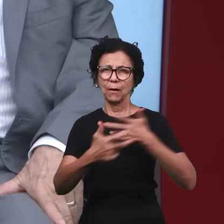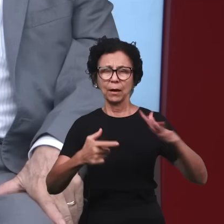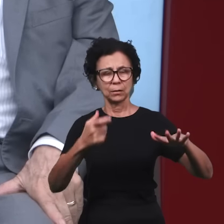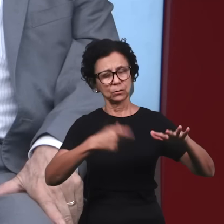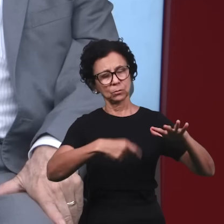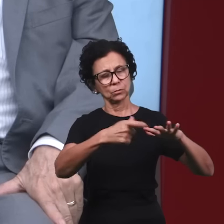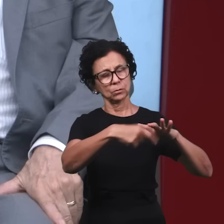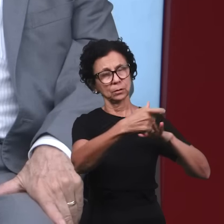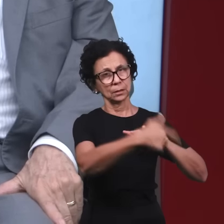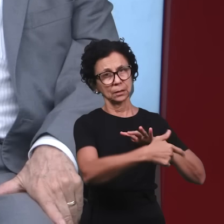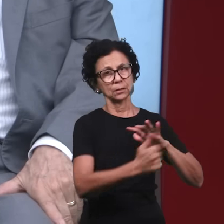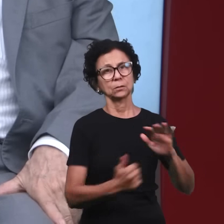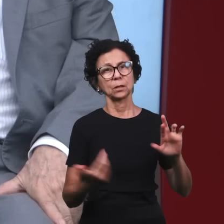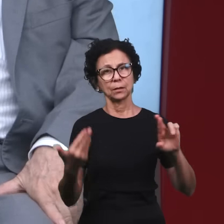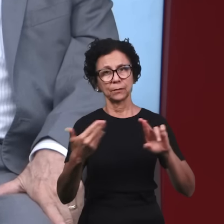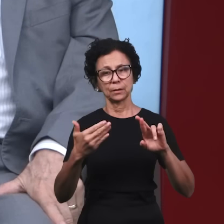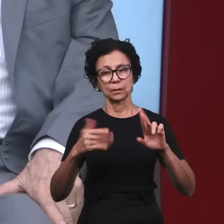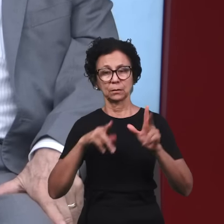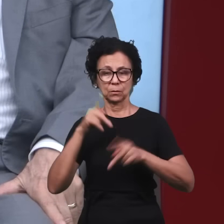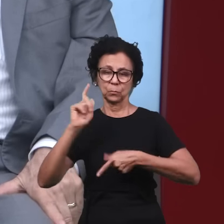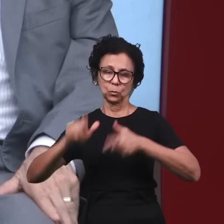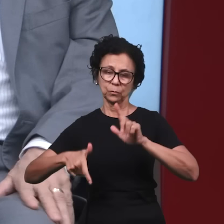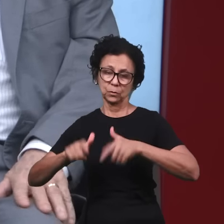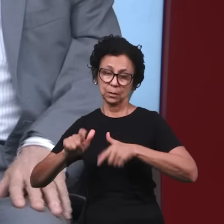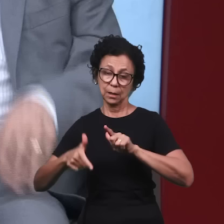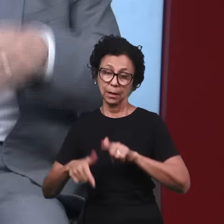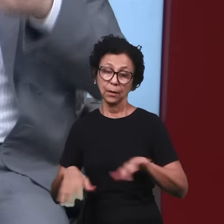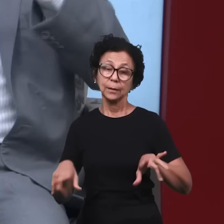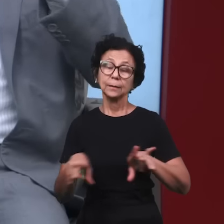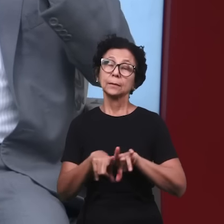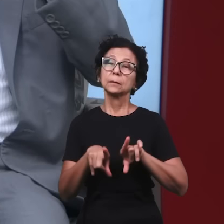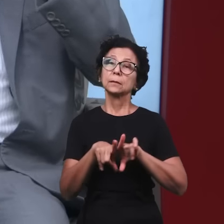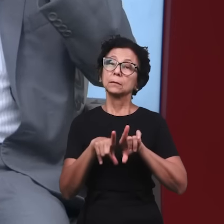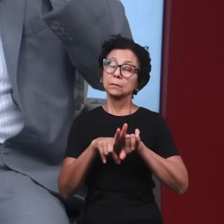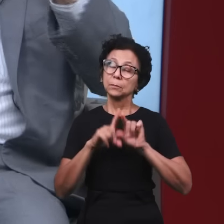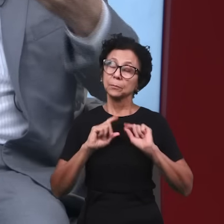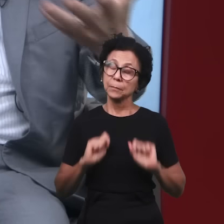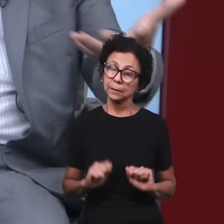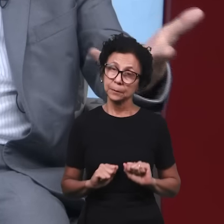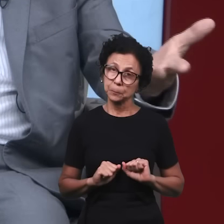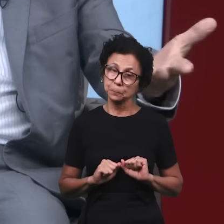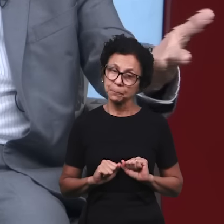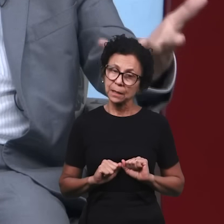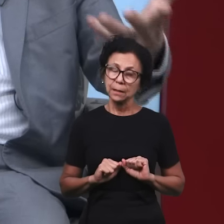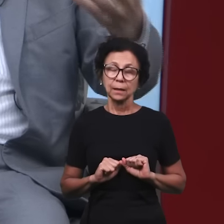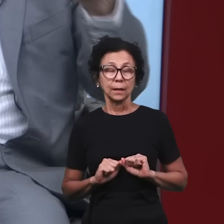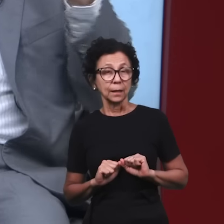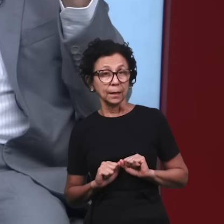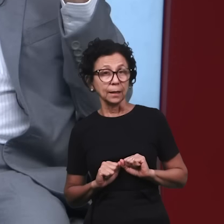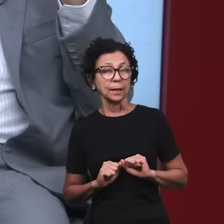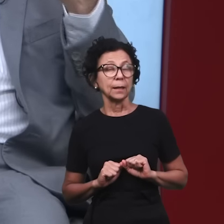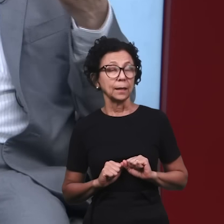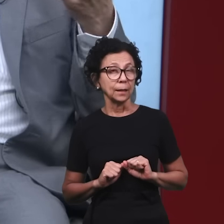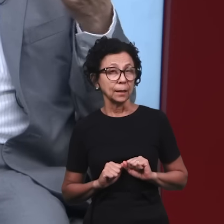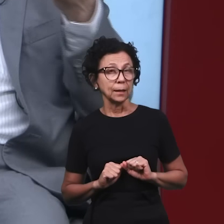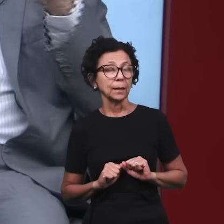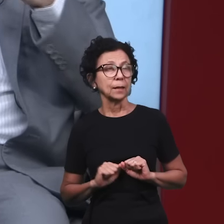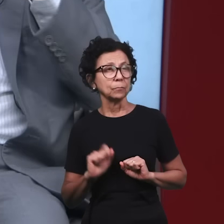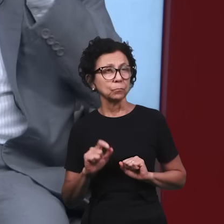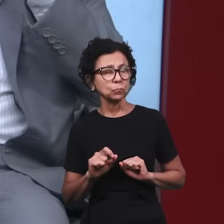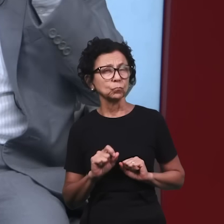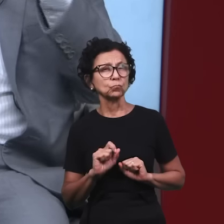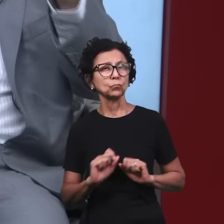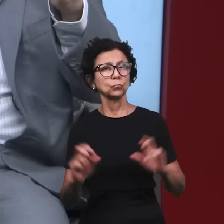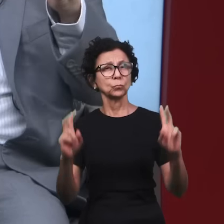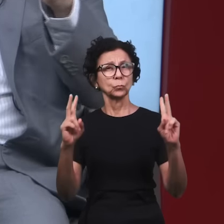que dizem respeito ao povo de Israel, importantíssimos, e entramos também numa importante história